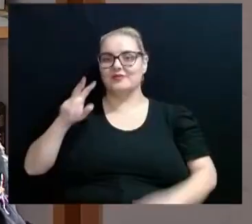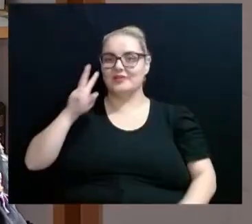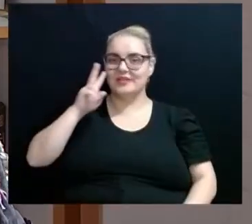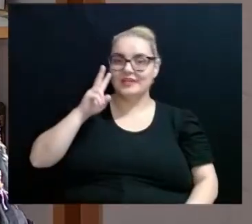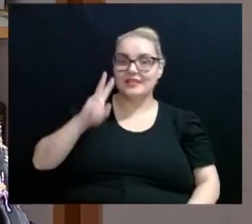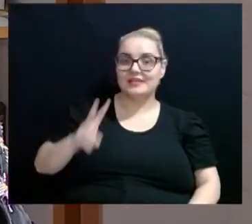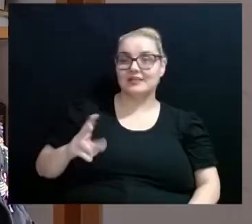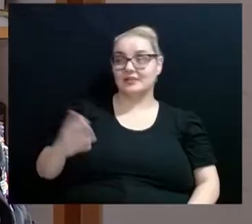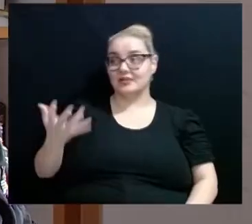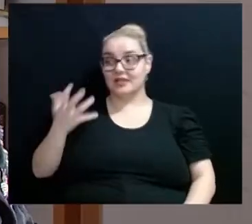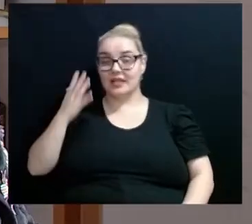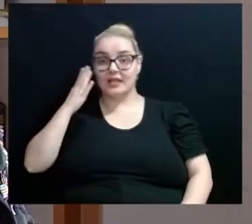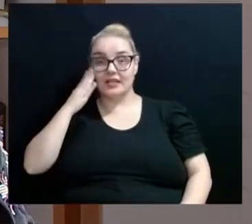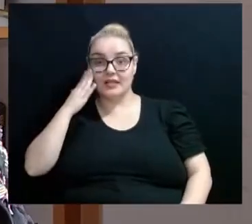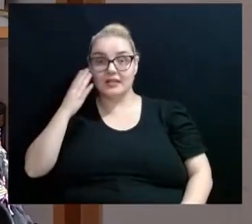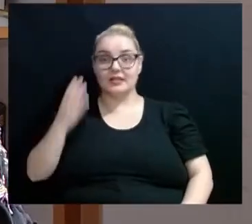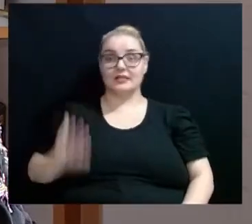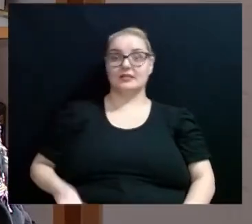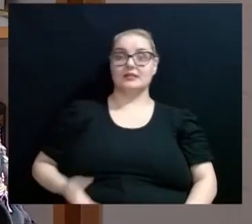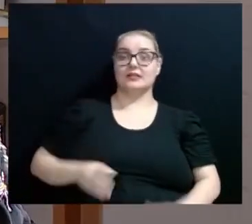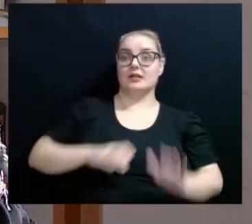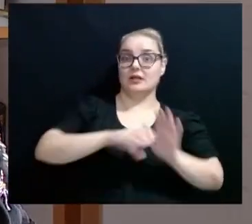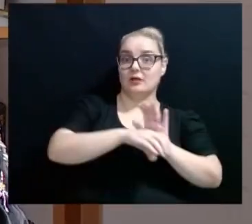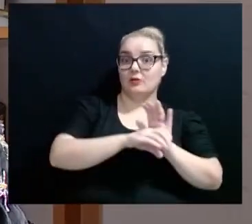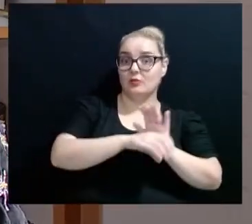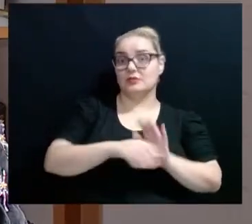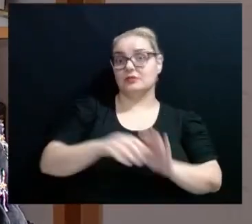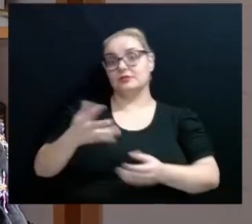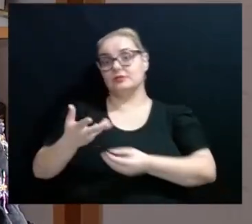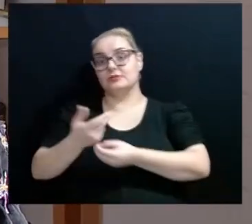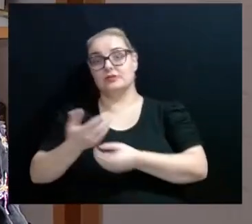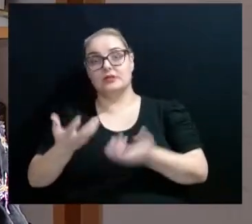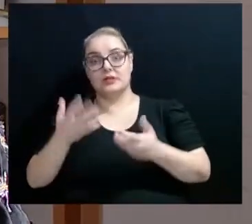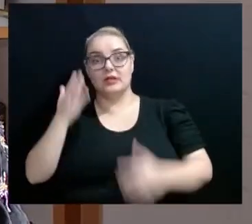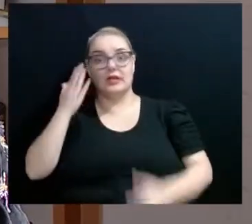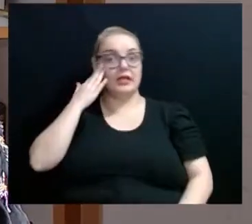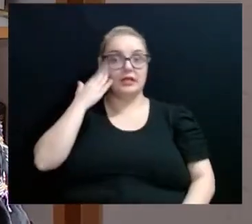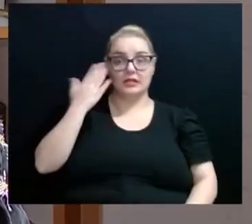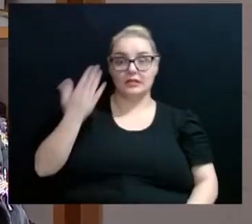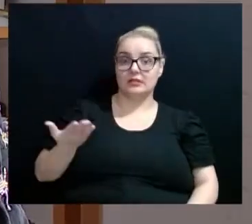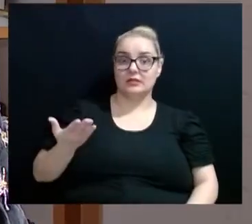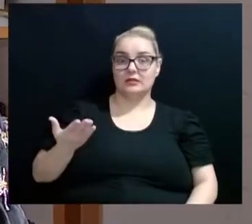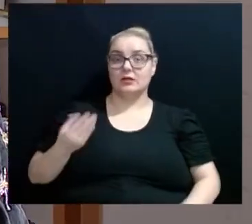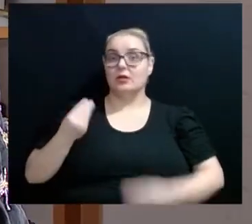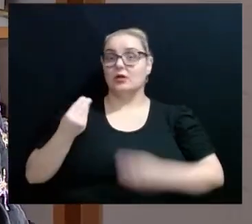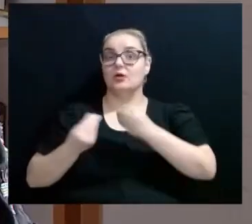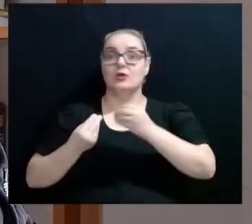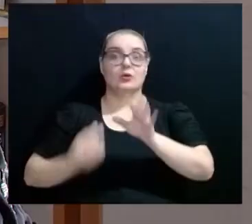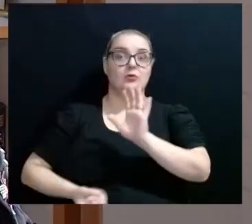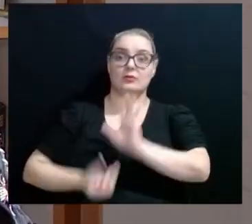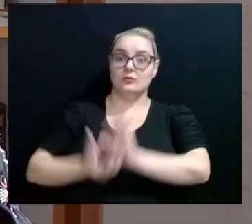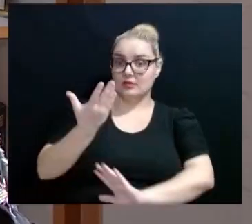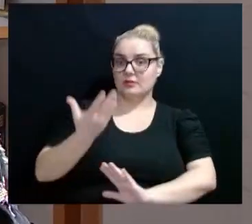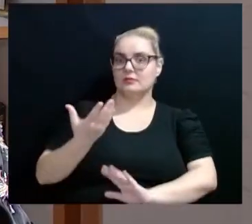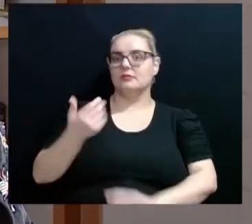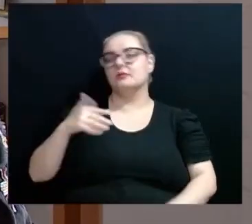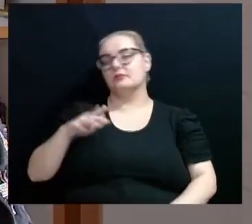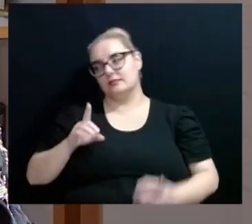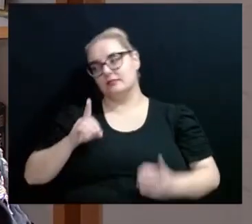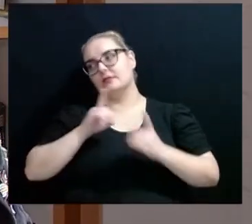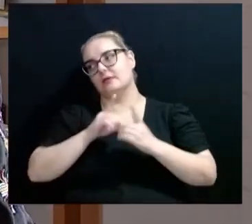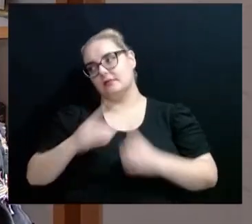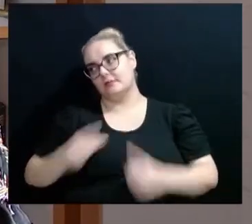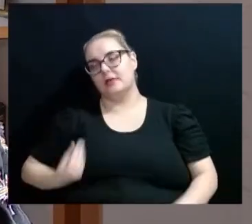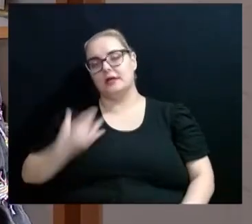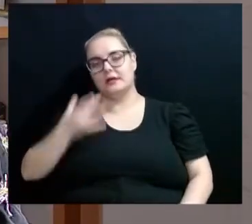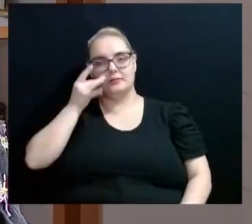pessoa quer ver ou quer entender o conceito do artista, quer entender como foi a criação, então